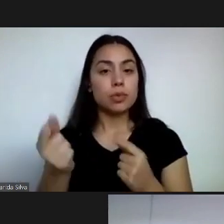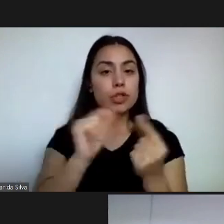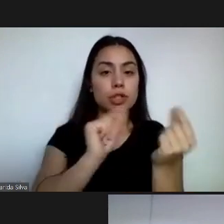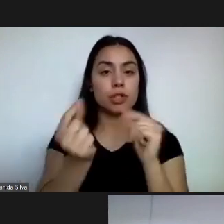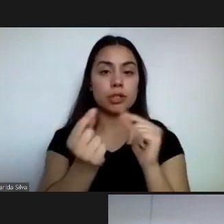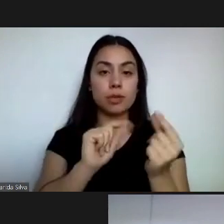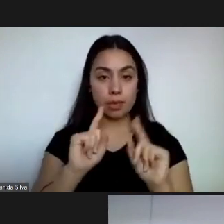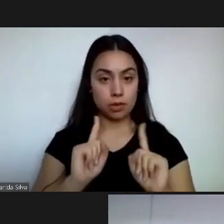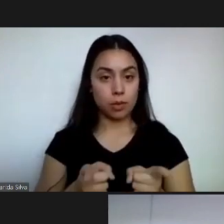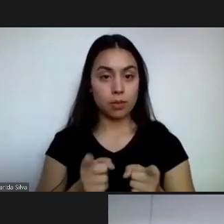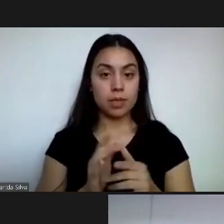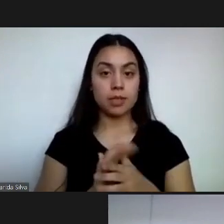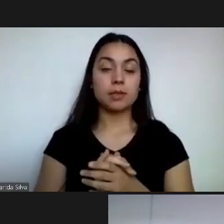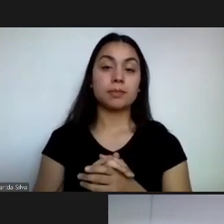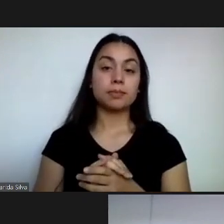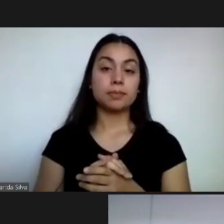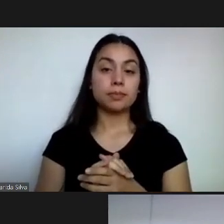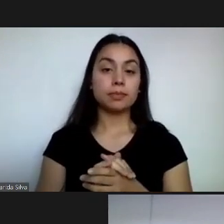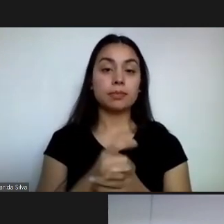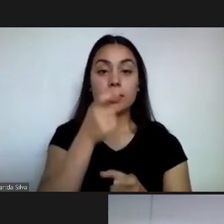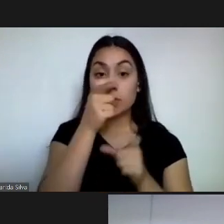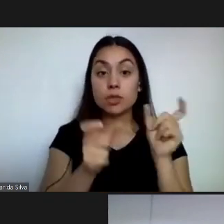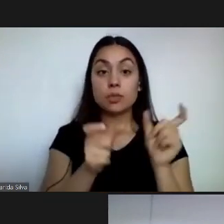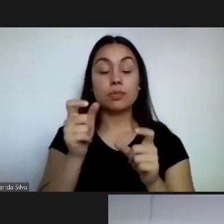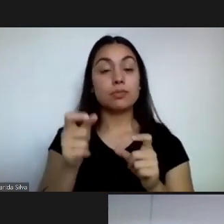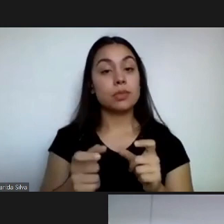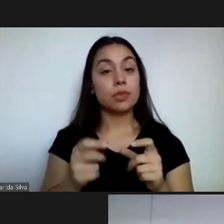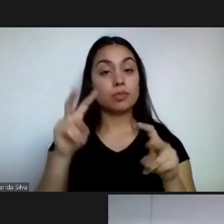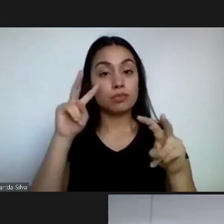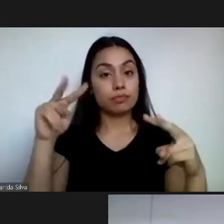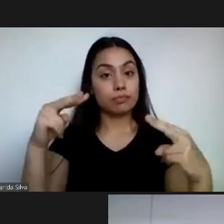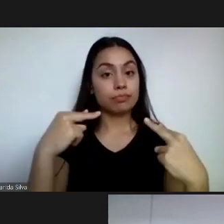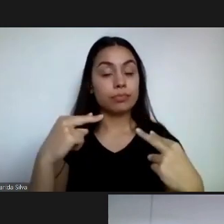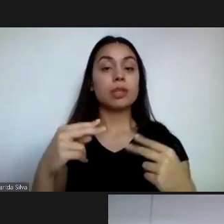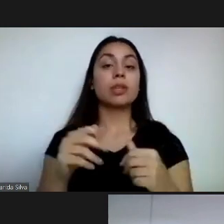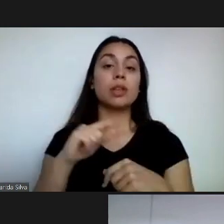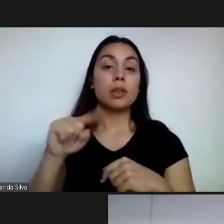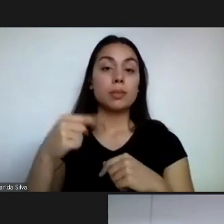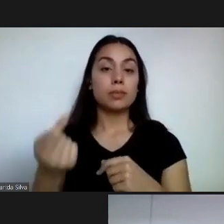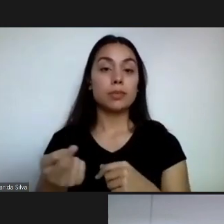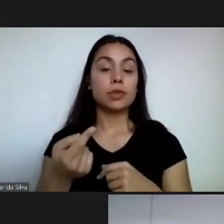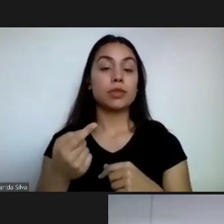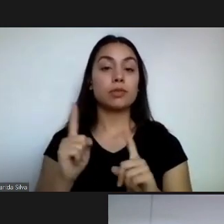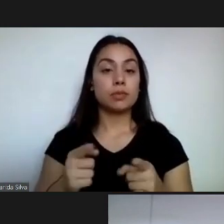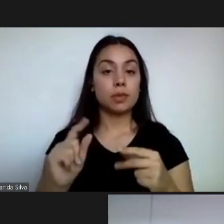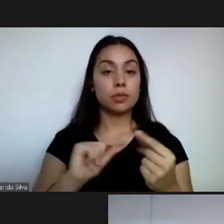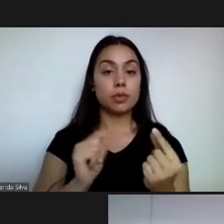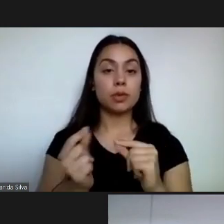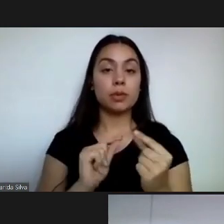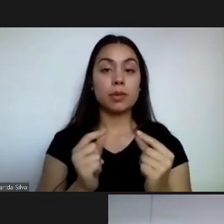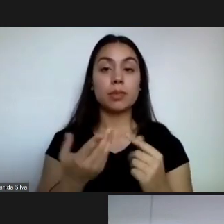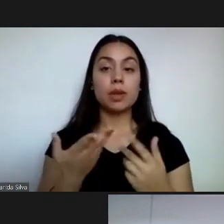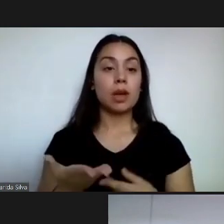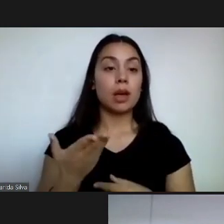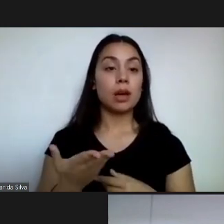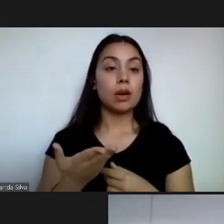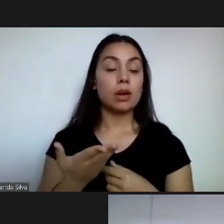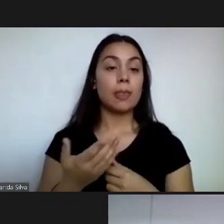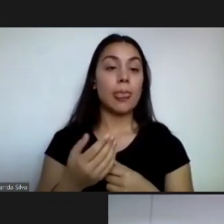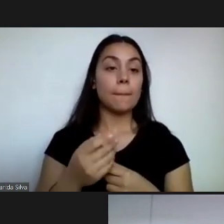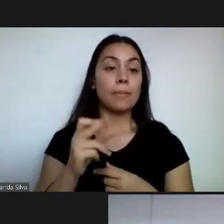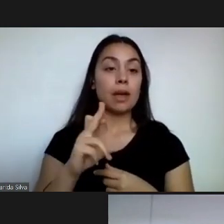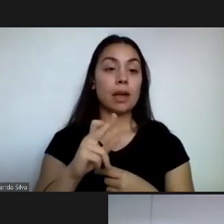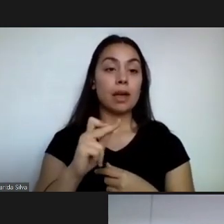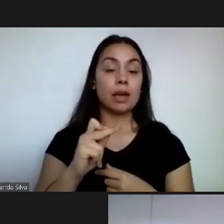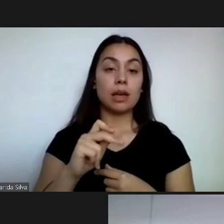às questões do público também. Portanto, passo aqui então a palavra já à doutora Ana Raquel Matias, porque é que está já aqui